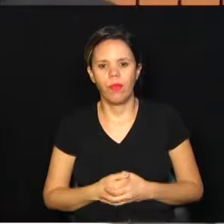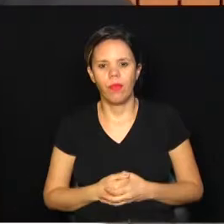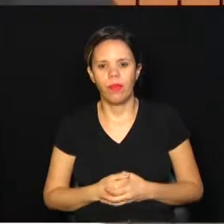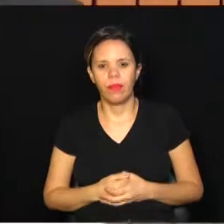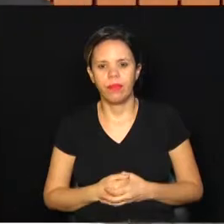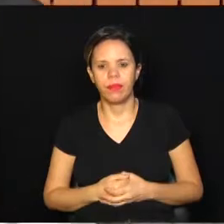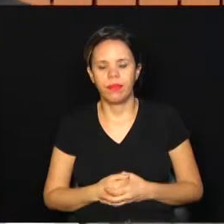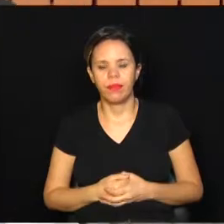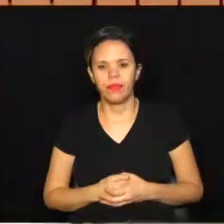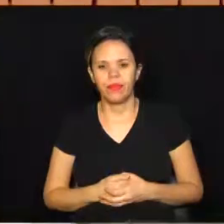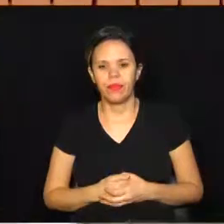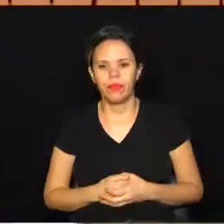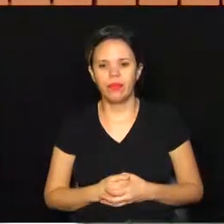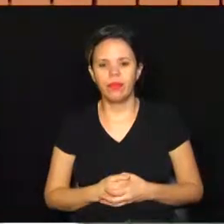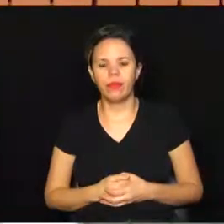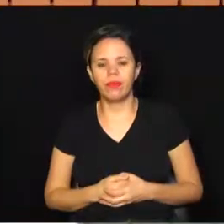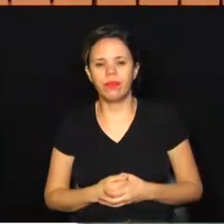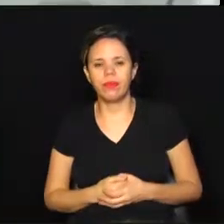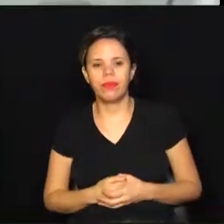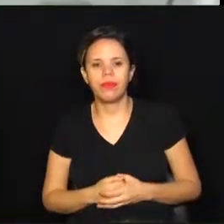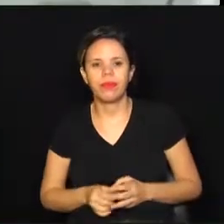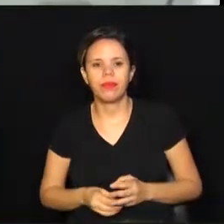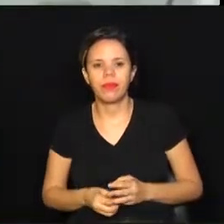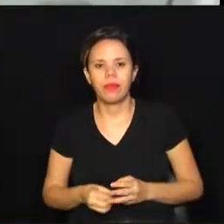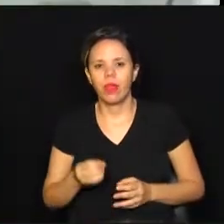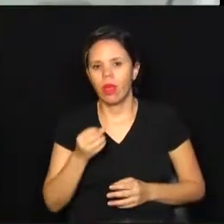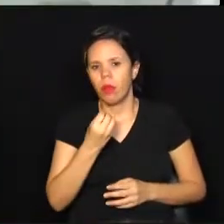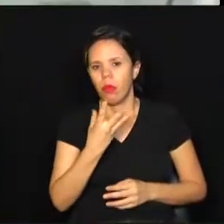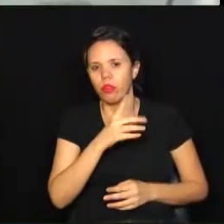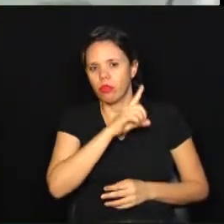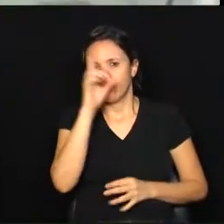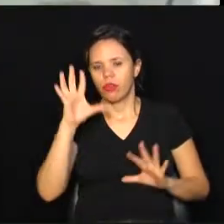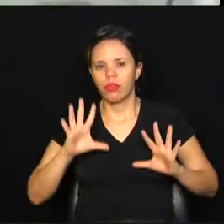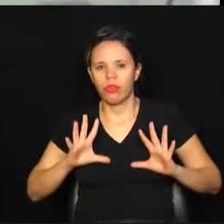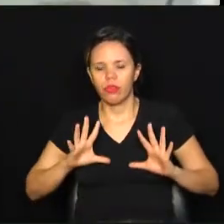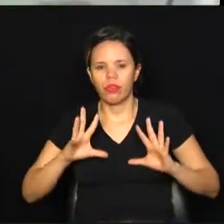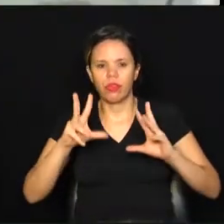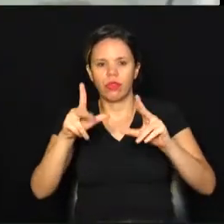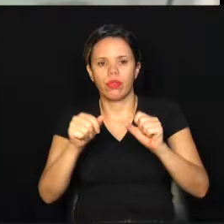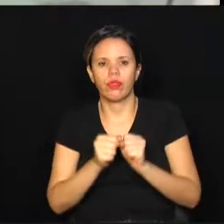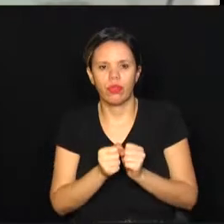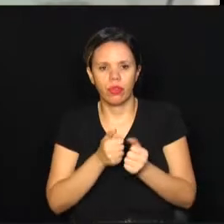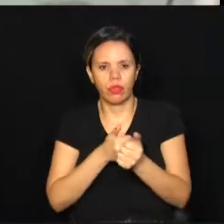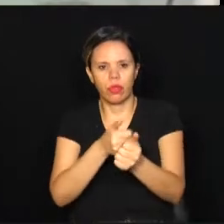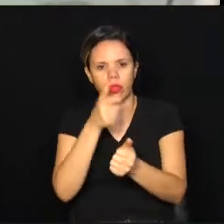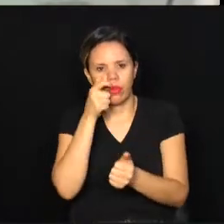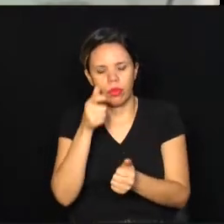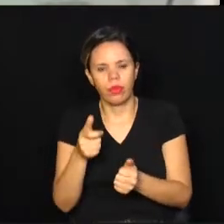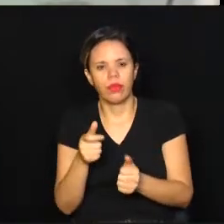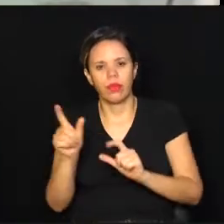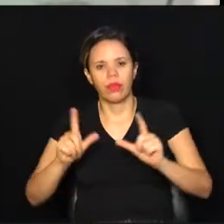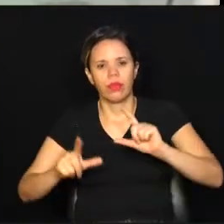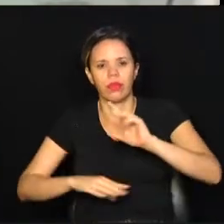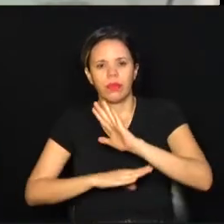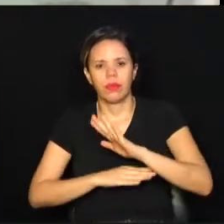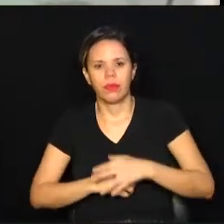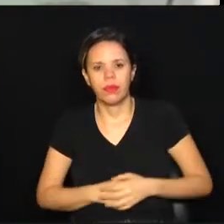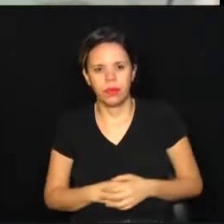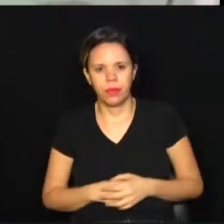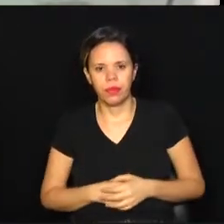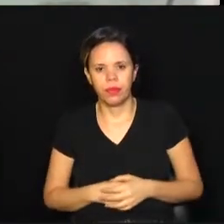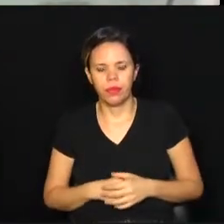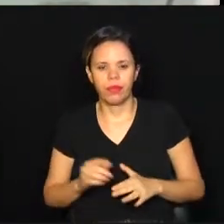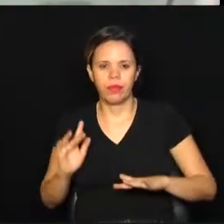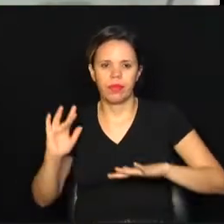Bem-vindo, bom dia. Então, bom dia a todos e todas que nos acompanham pela TV Câmara, nossas